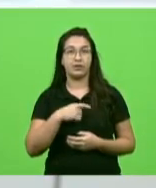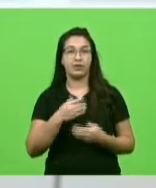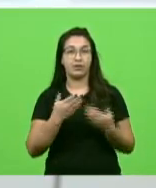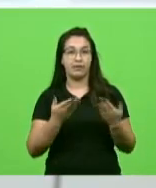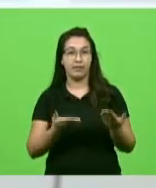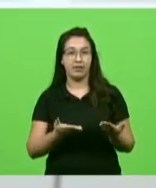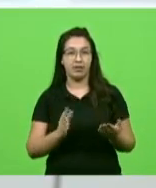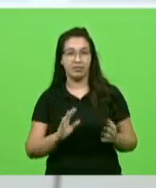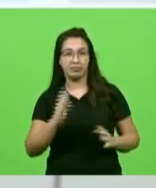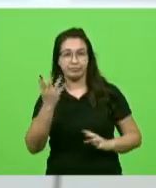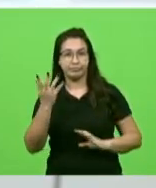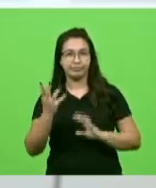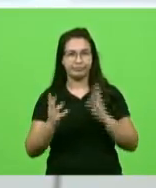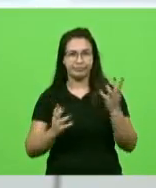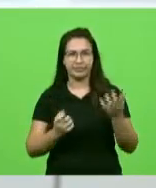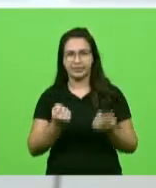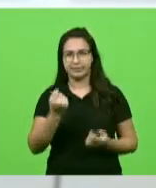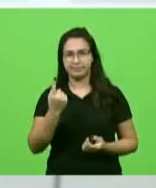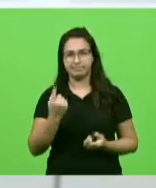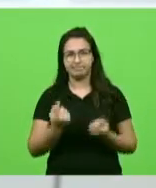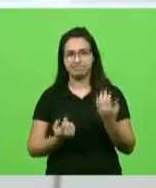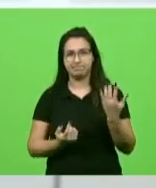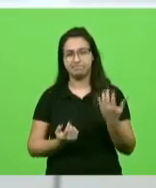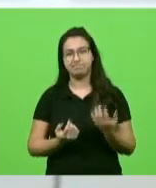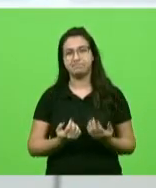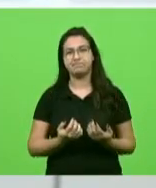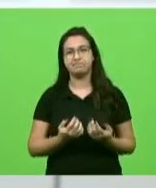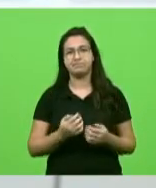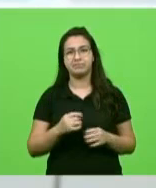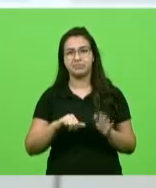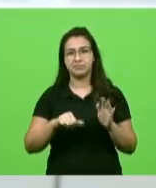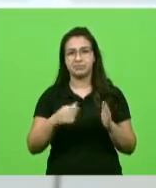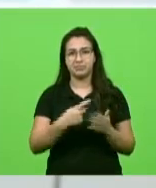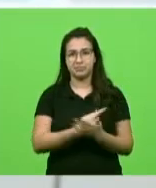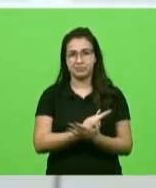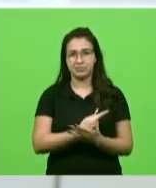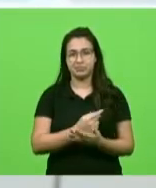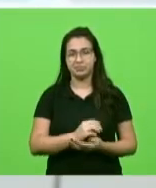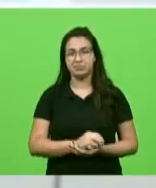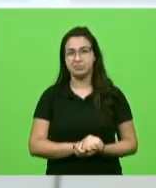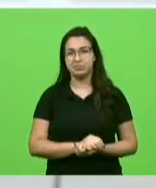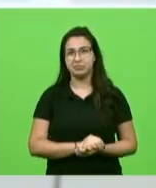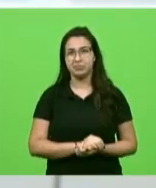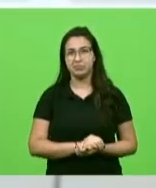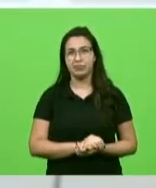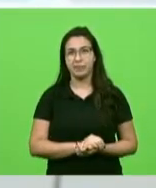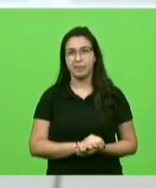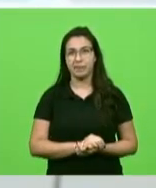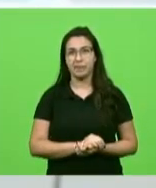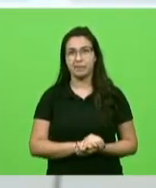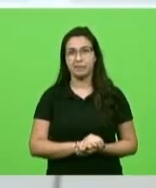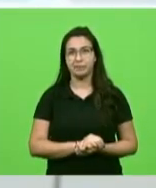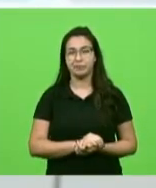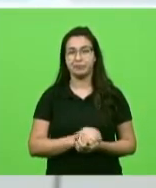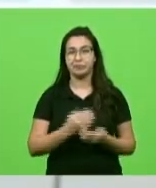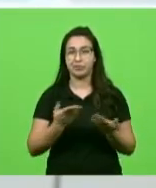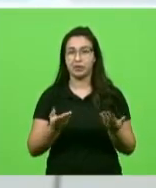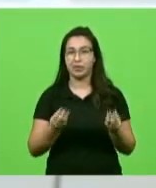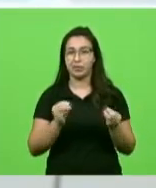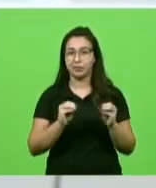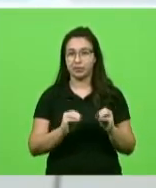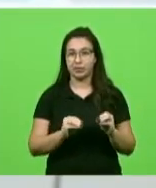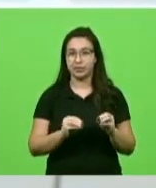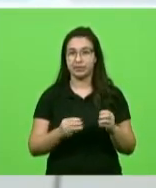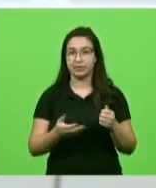e sem feição de licitude em crimes passíveis de reprimenda peça inteira à míngua de imputação